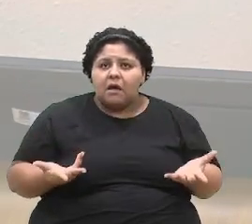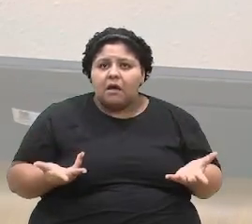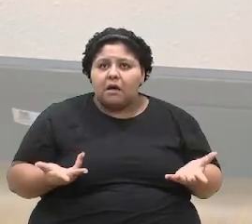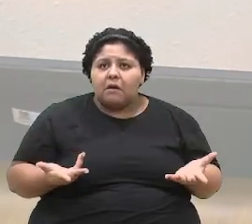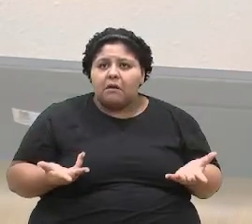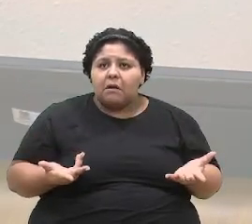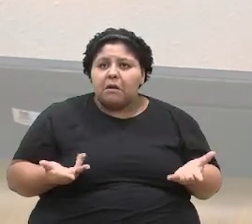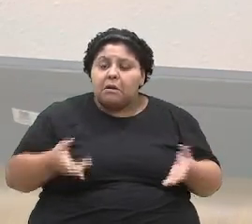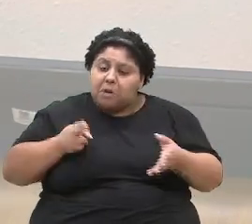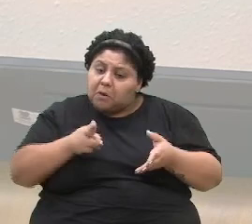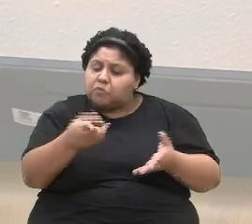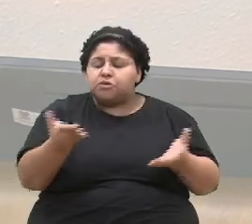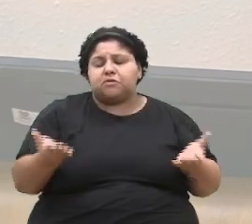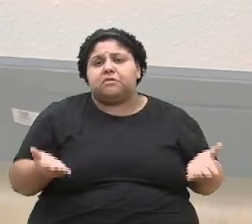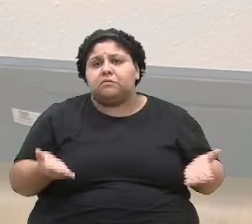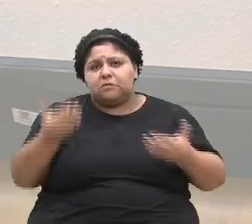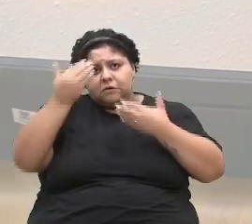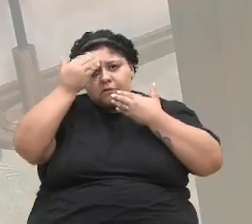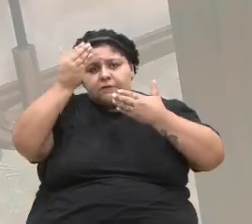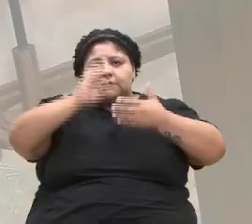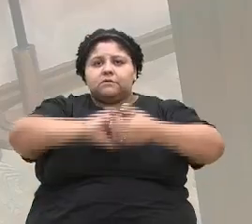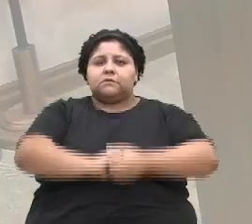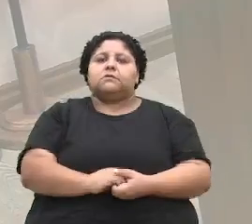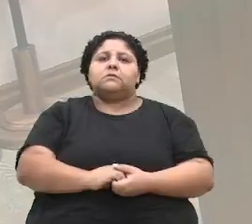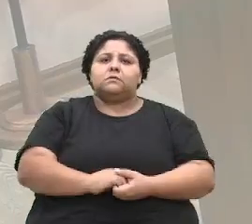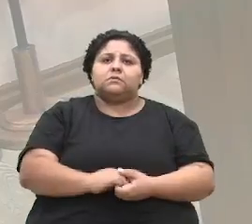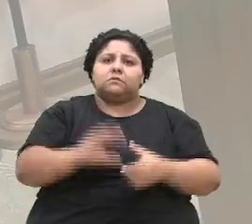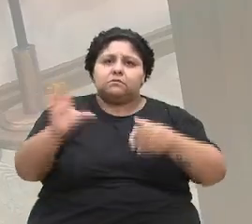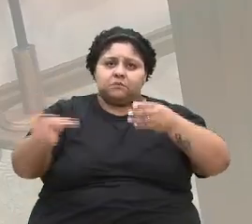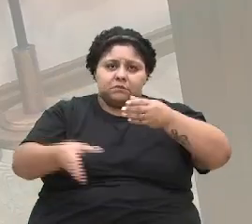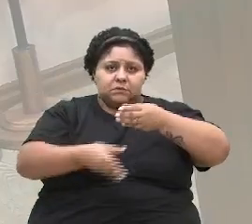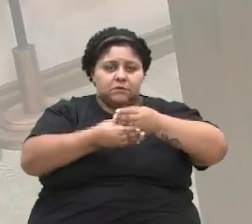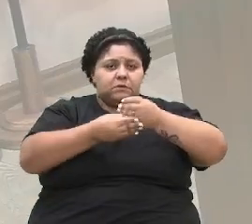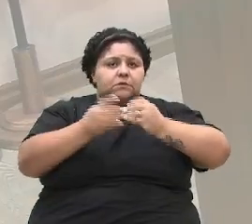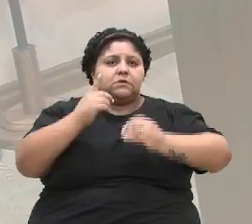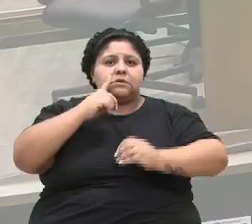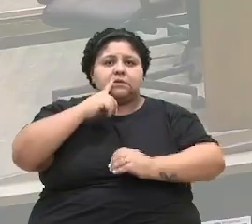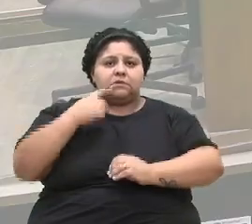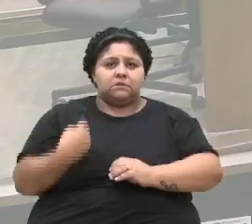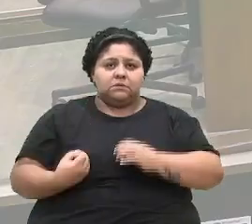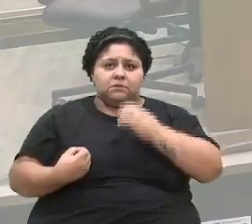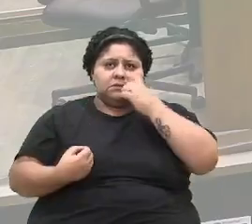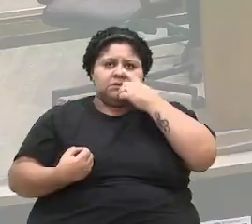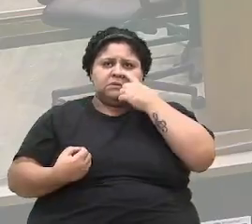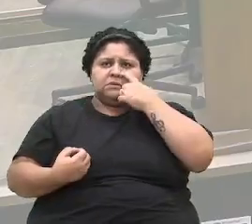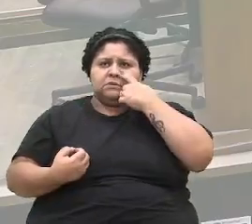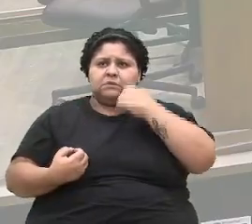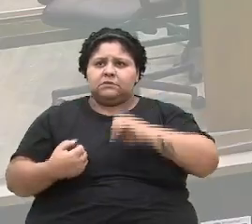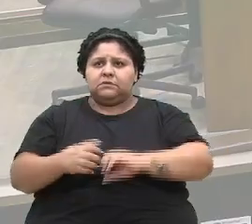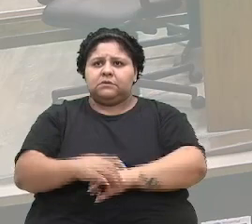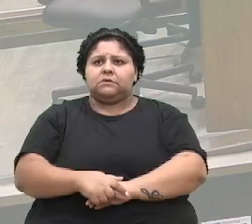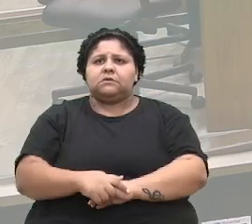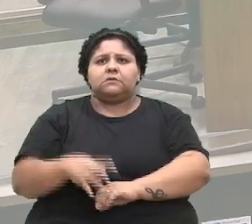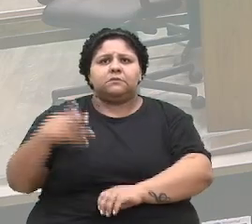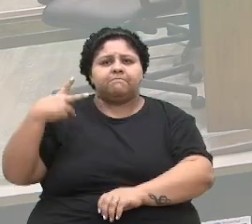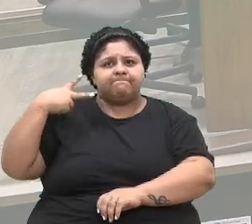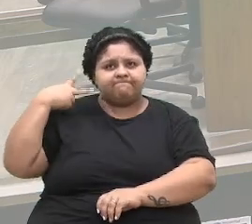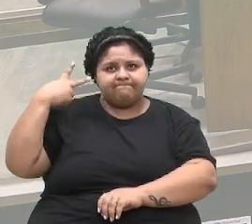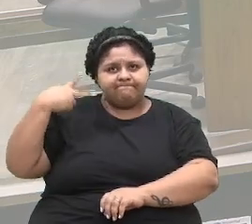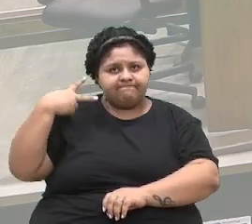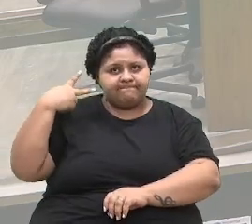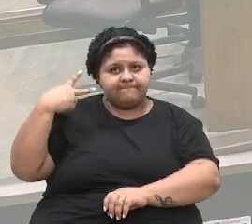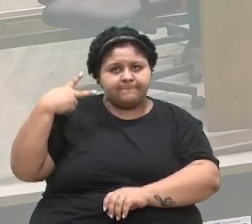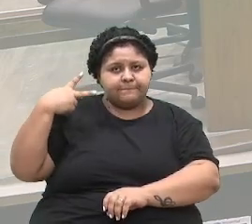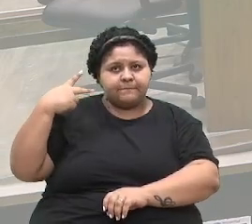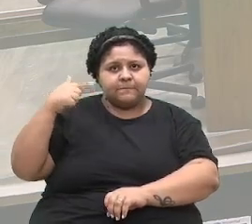vamos embora. É assim. Obrigado. Por favor, sua parte, doutora Gladys. Vereador,